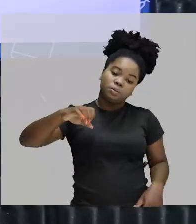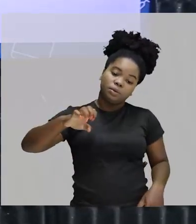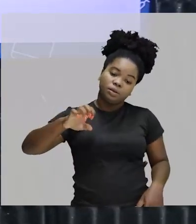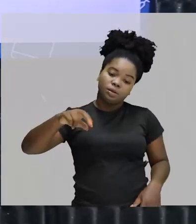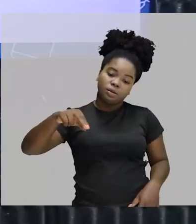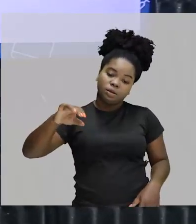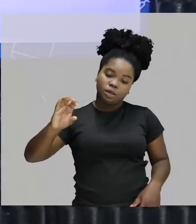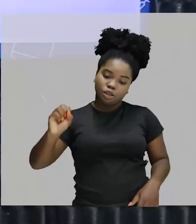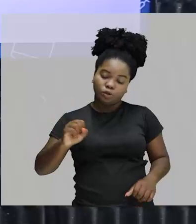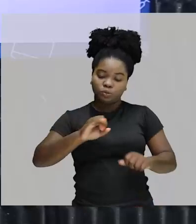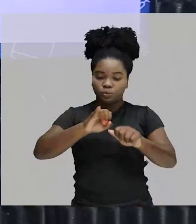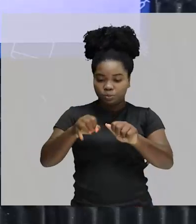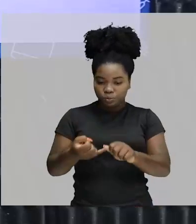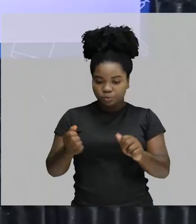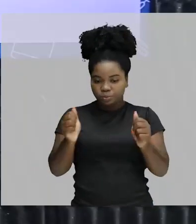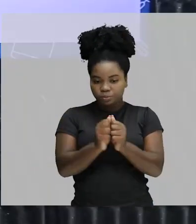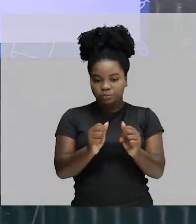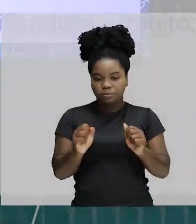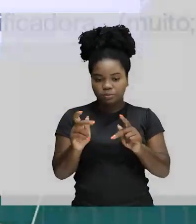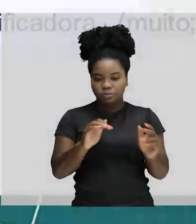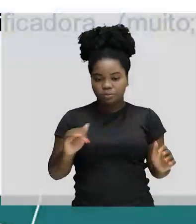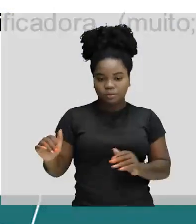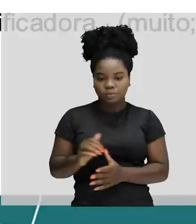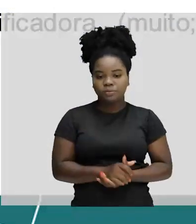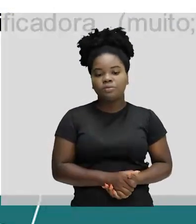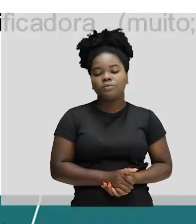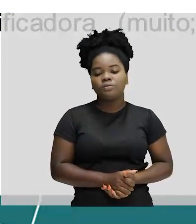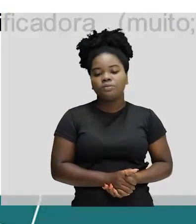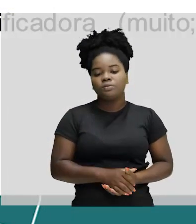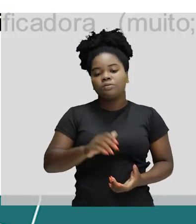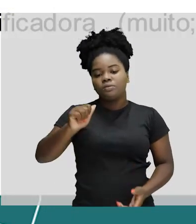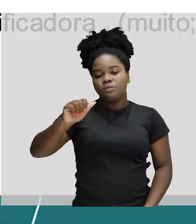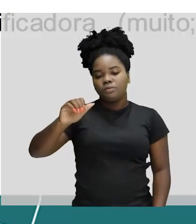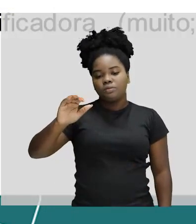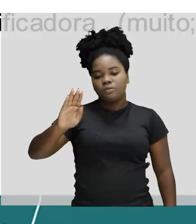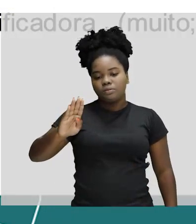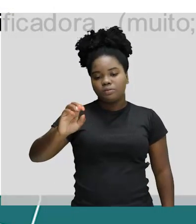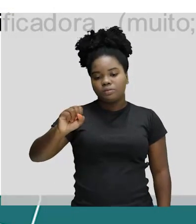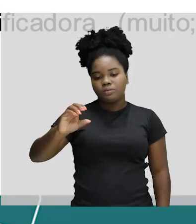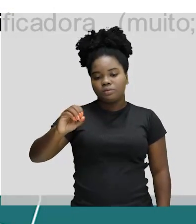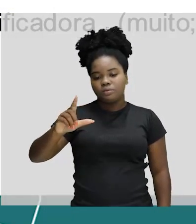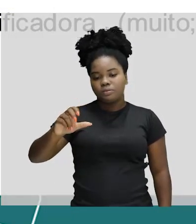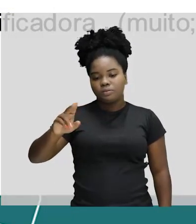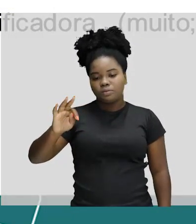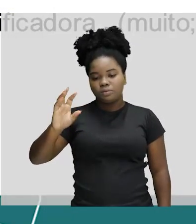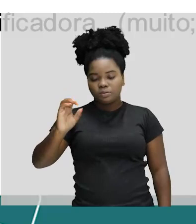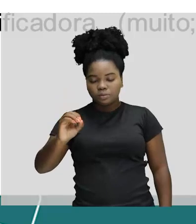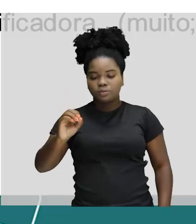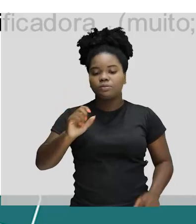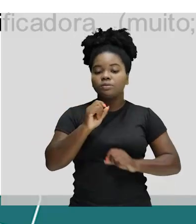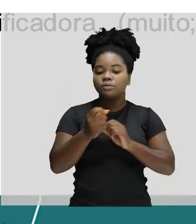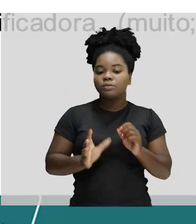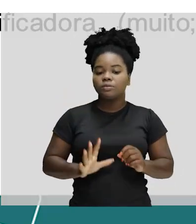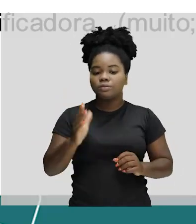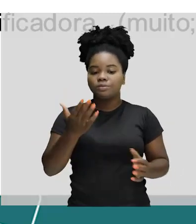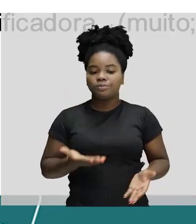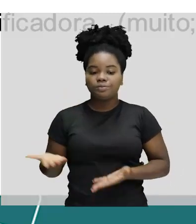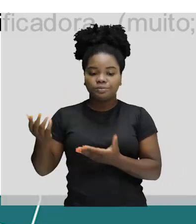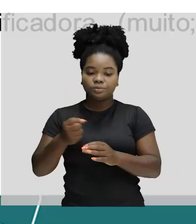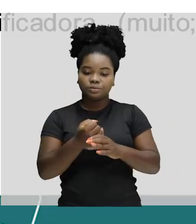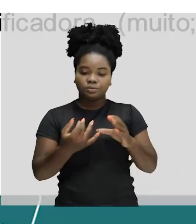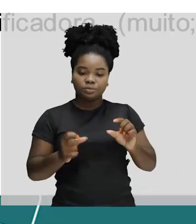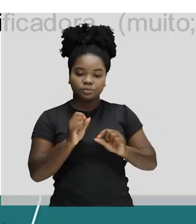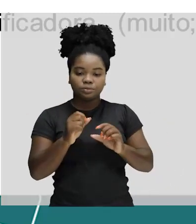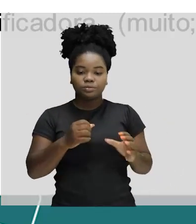o adjetivo. Grau superlativo absoluto. O grau superlativo absoluto